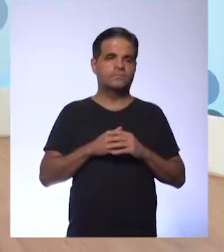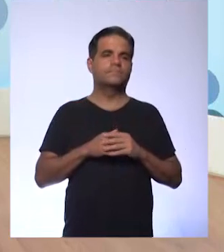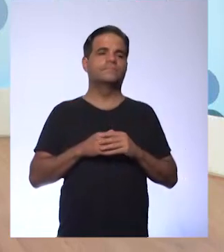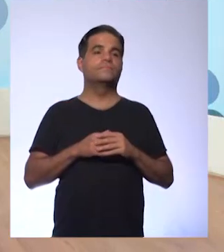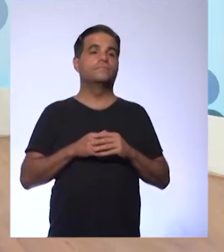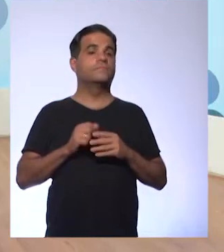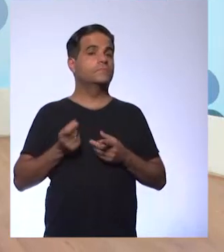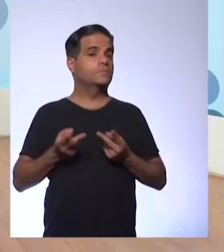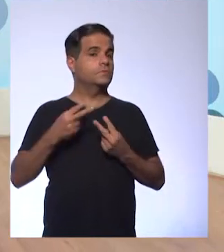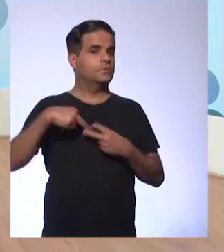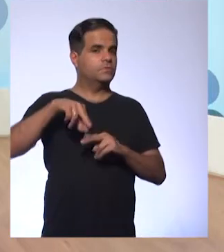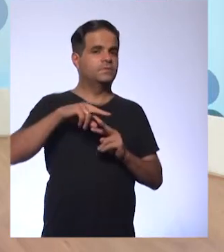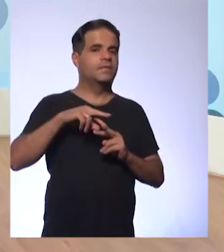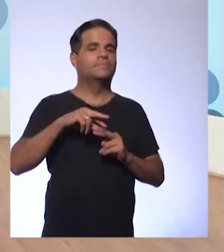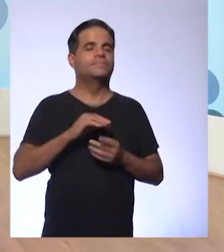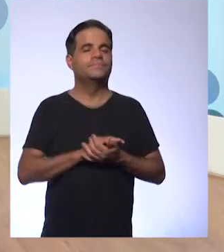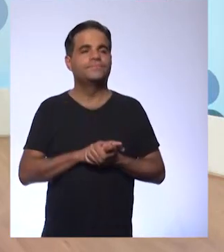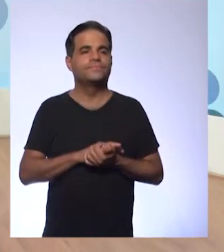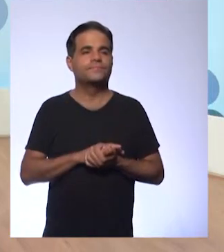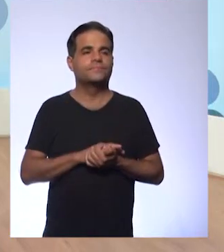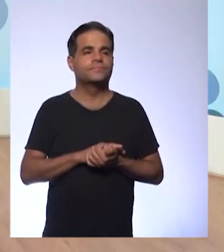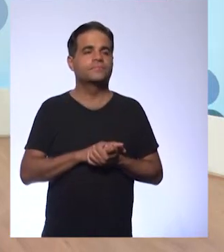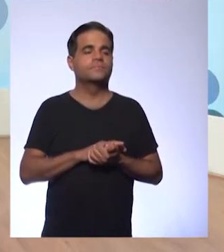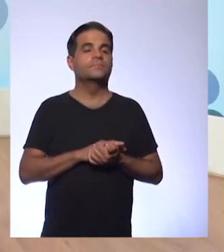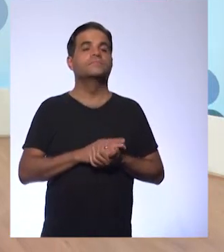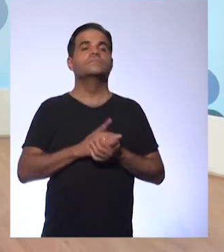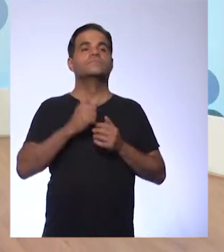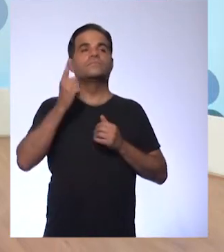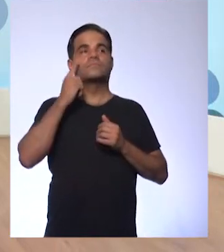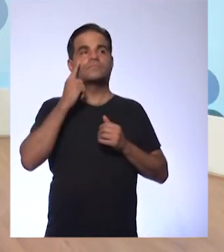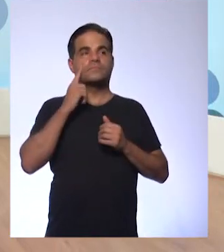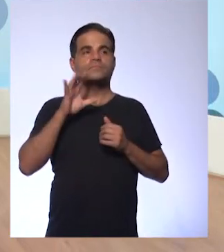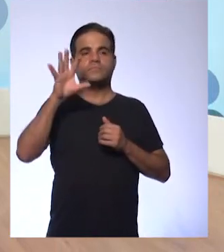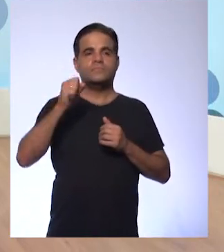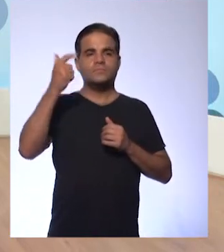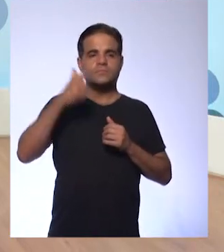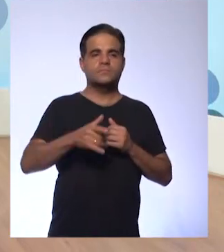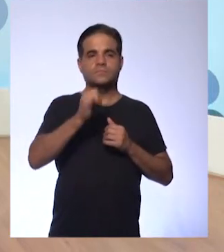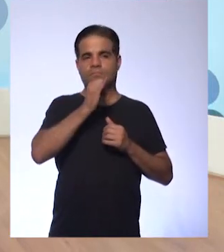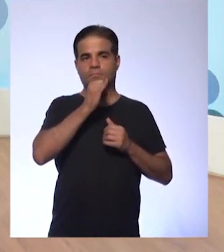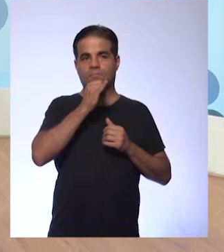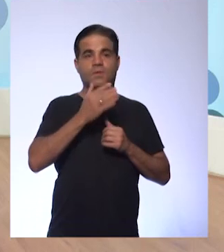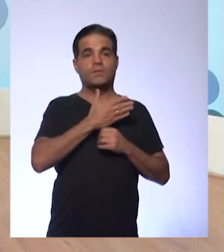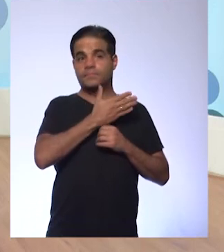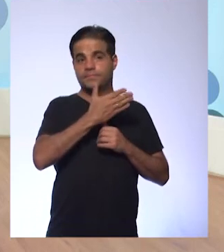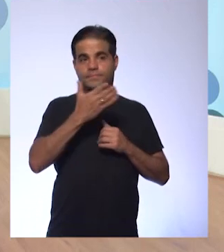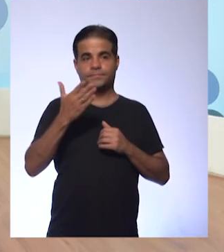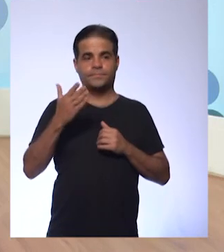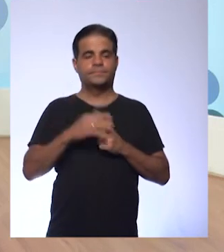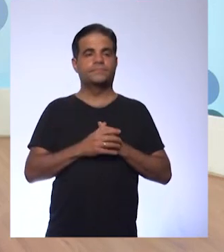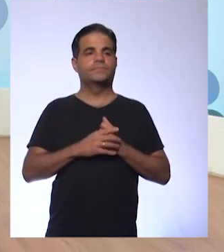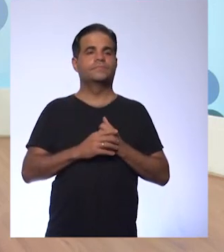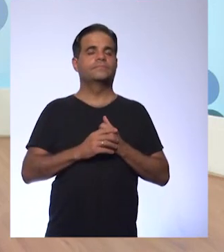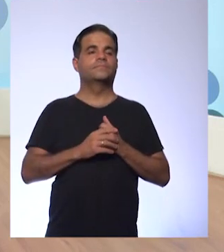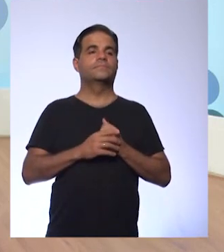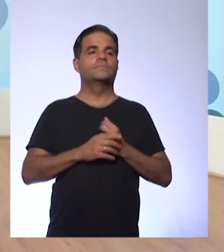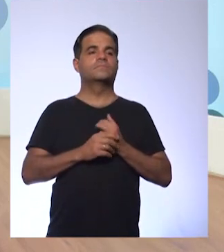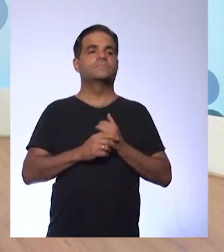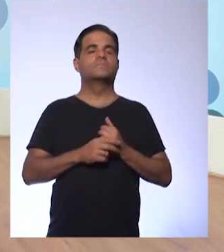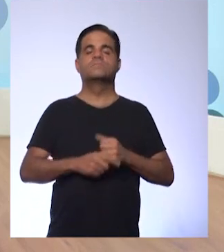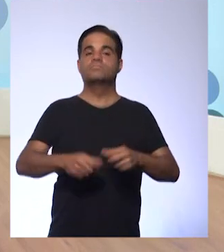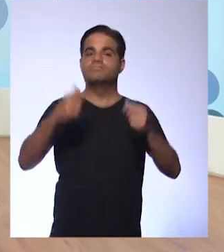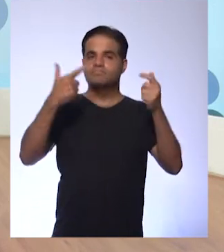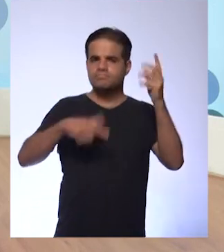virar de costas, desculpa. Porque olha só, peguei mais exemplos para vocês, não é? Peguei